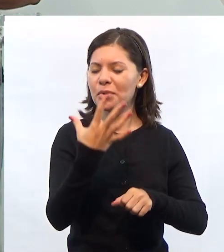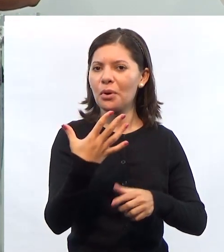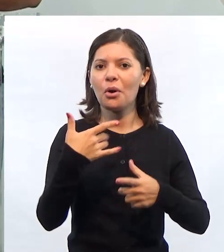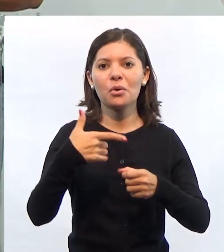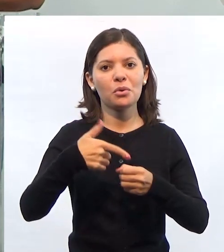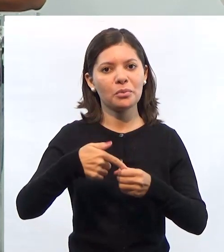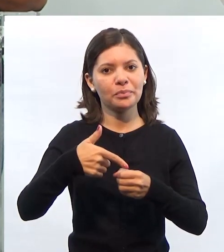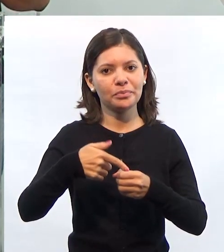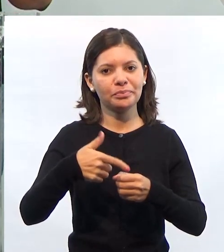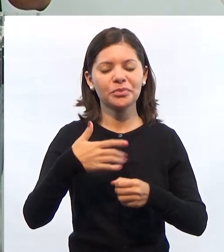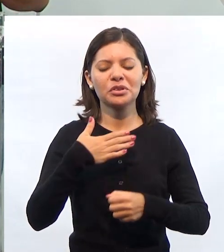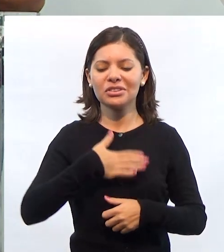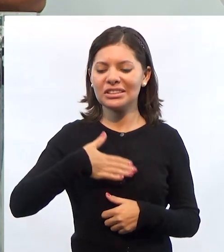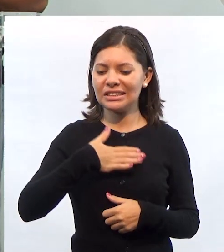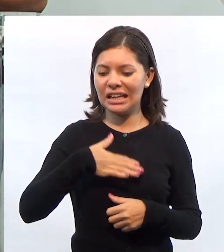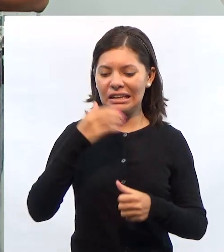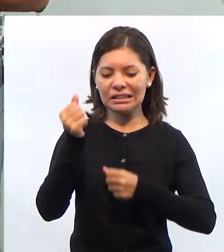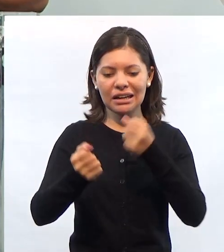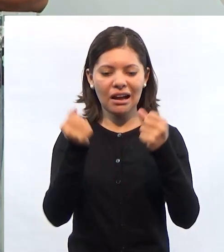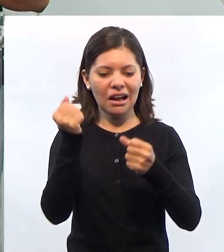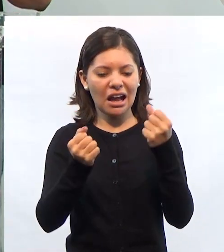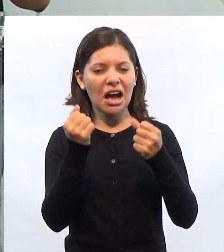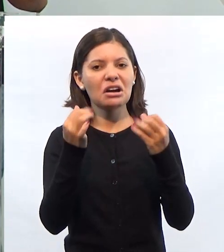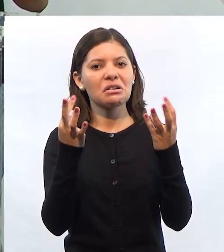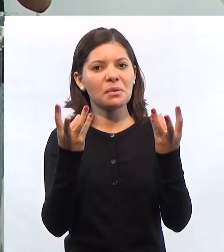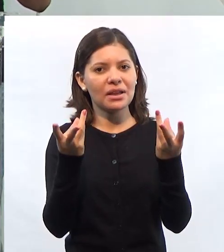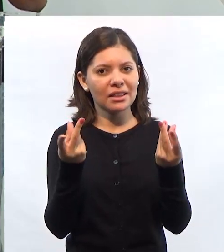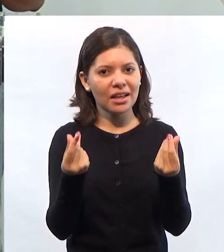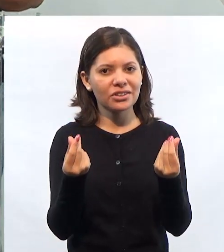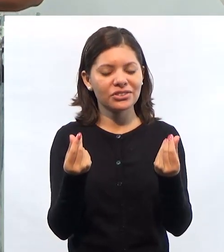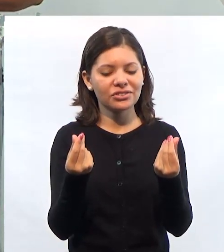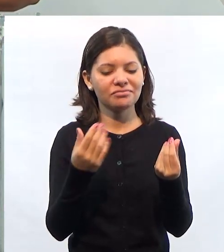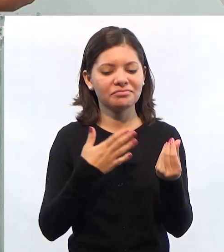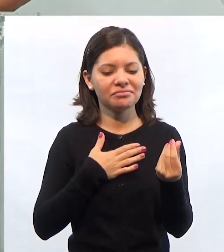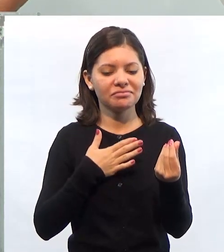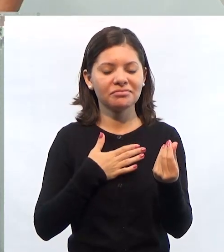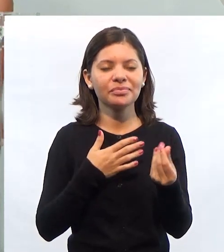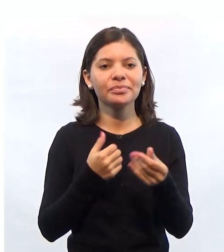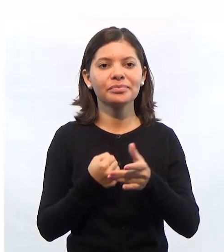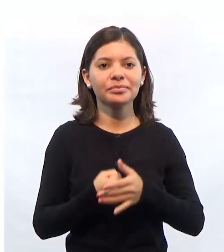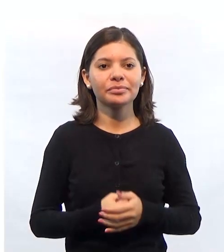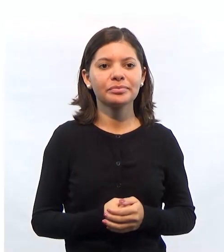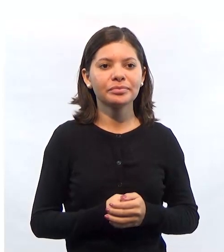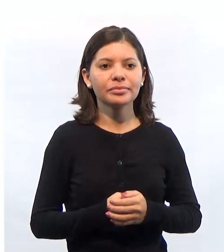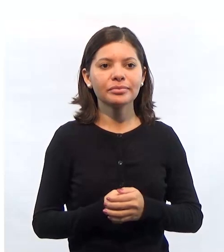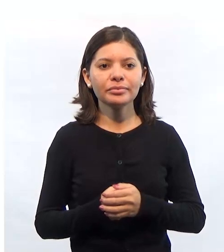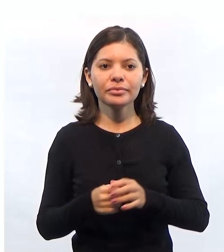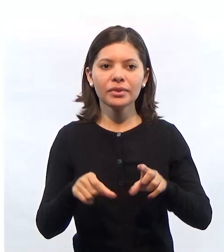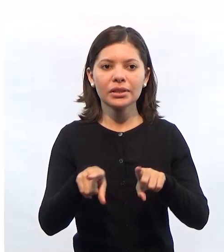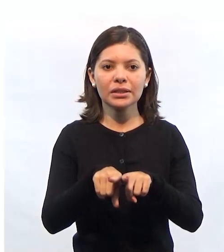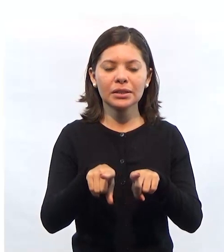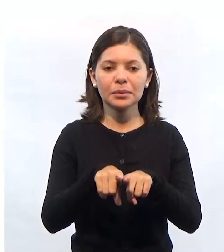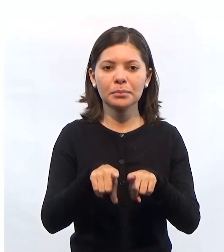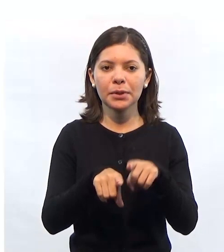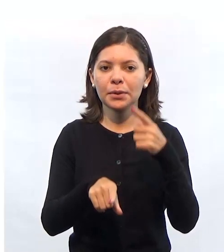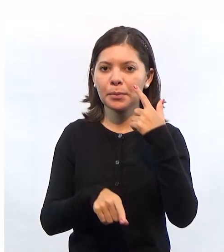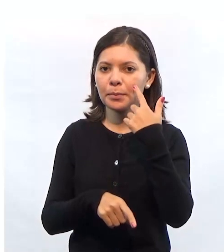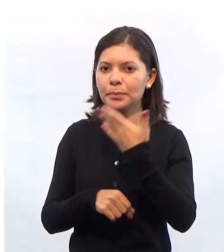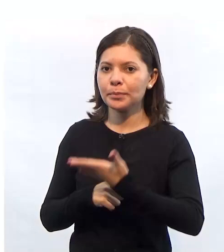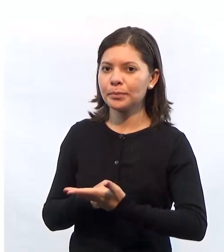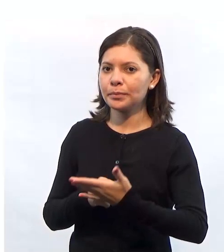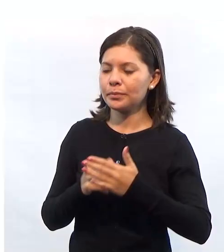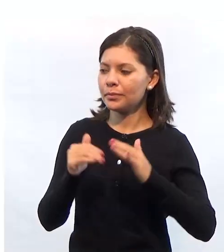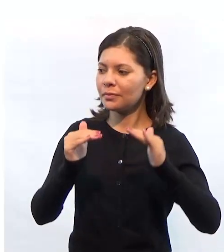consumo de combustível se ficou satisfeito com isso esse carro tem qualidade para você e temos também em